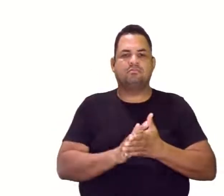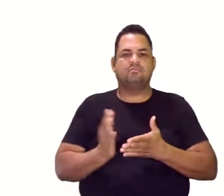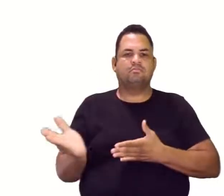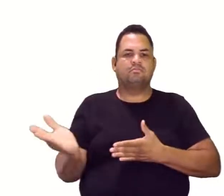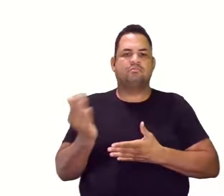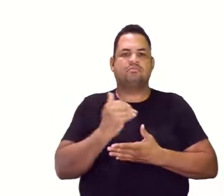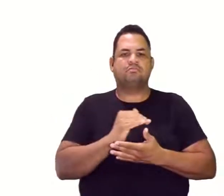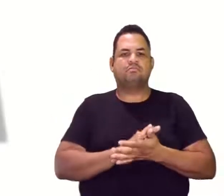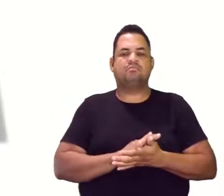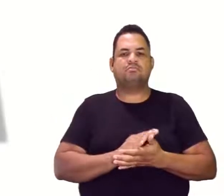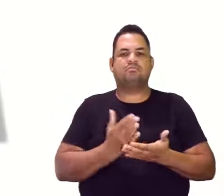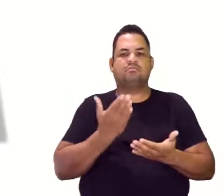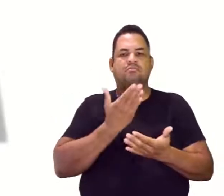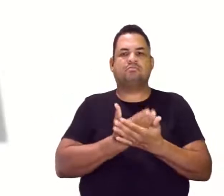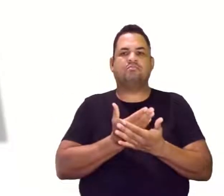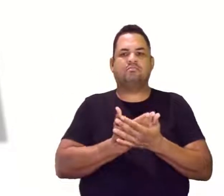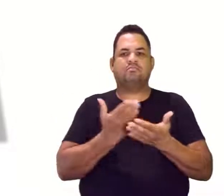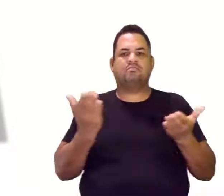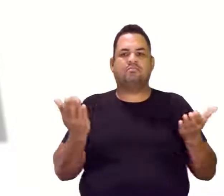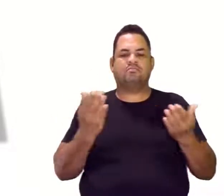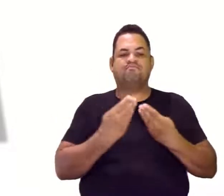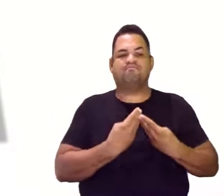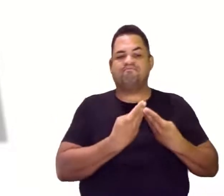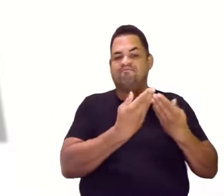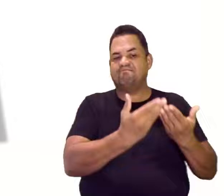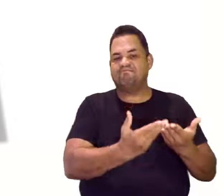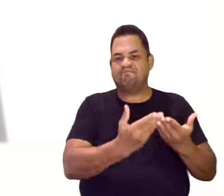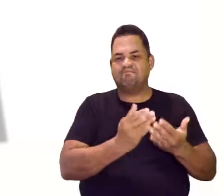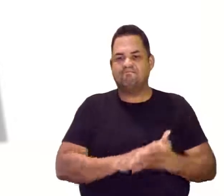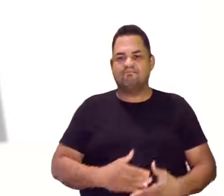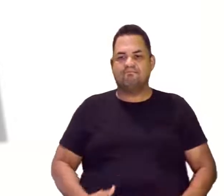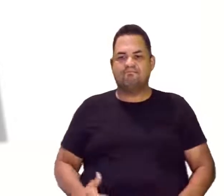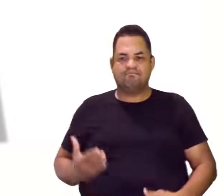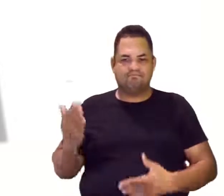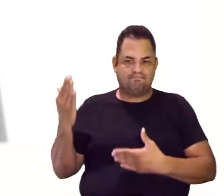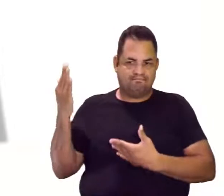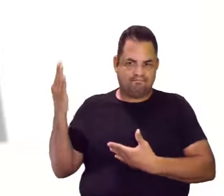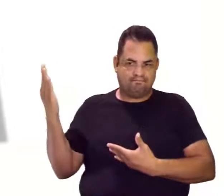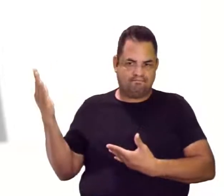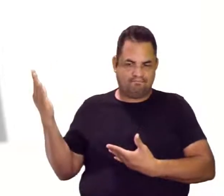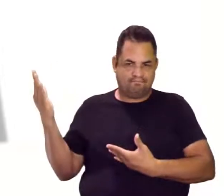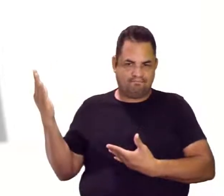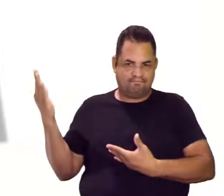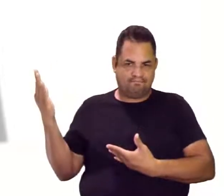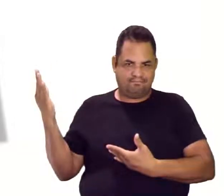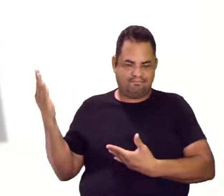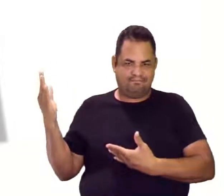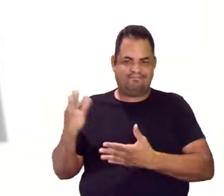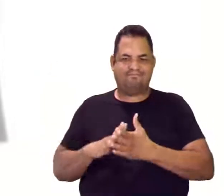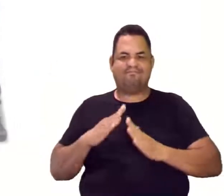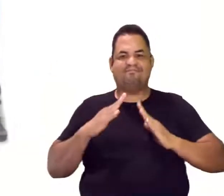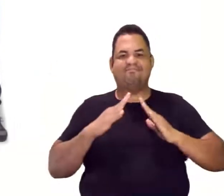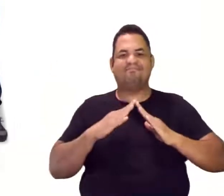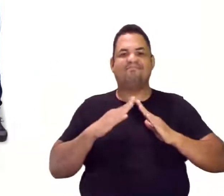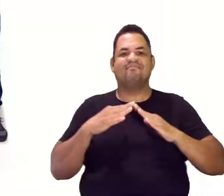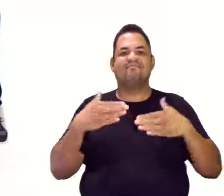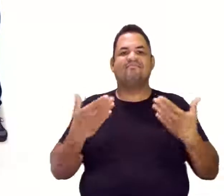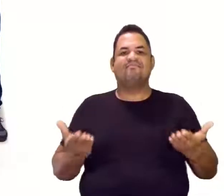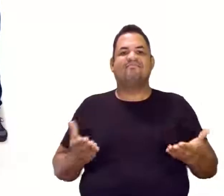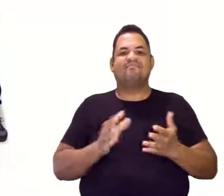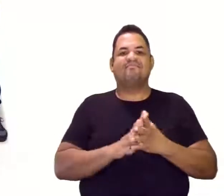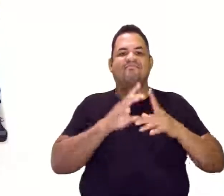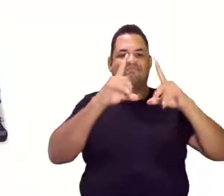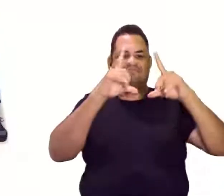ao nosso oferecimento da aula de hoje? Olha lá, e o oferecimento da aula de hoje vai para qual escola? Aí nós temos uma